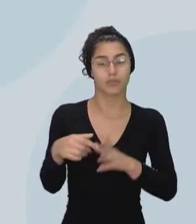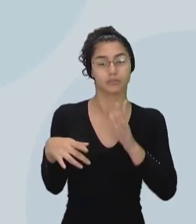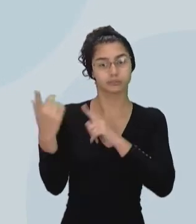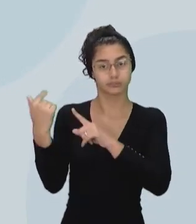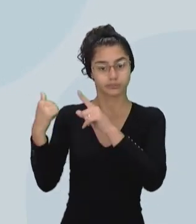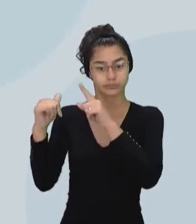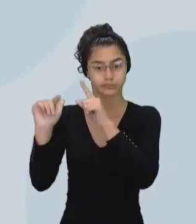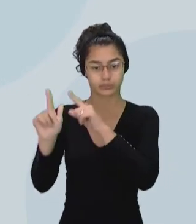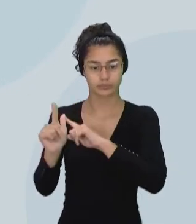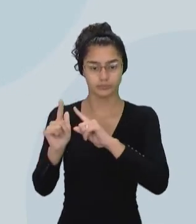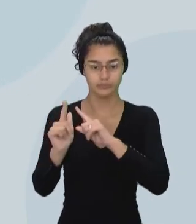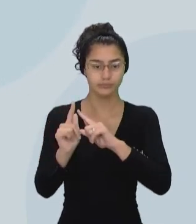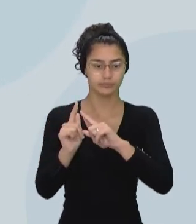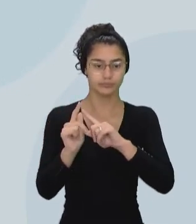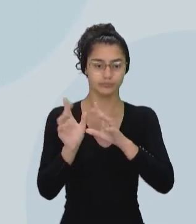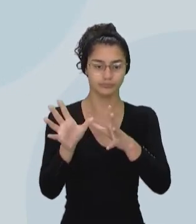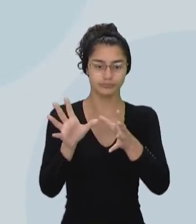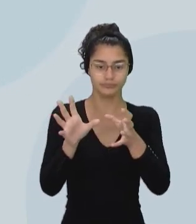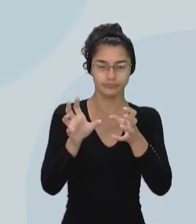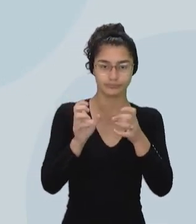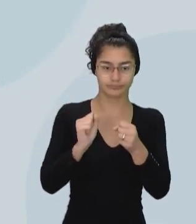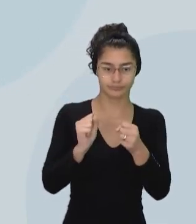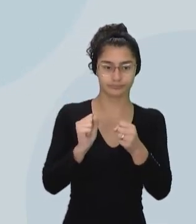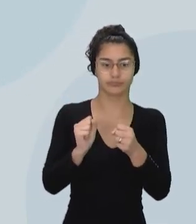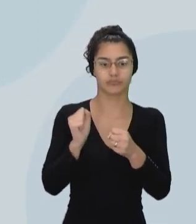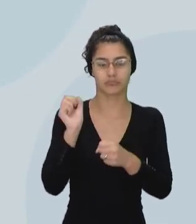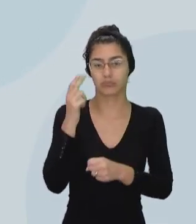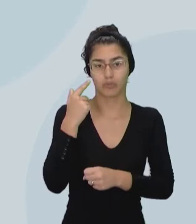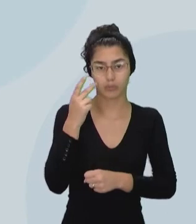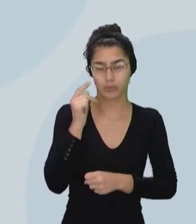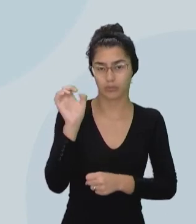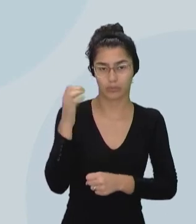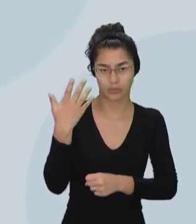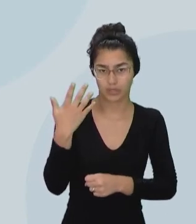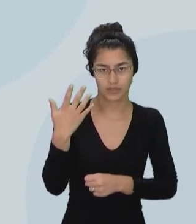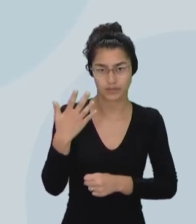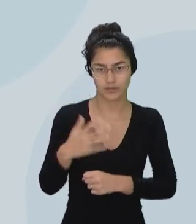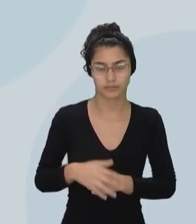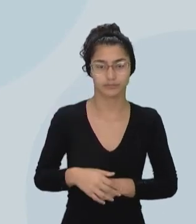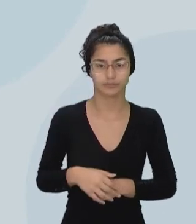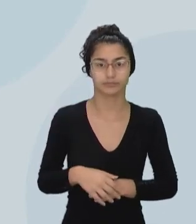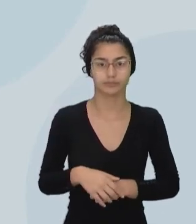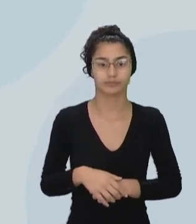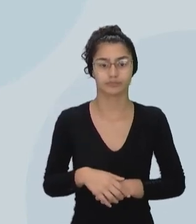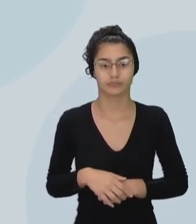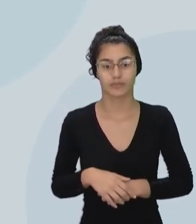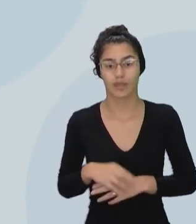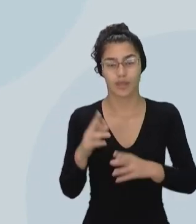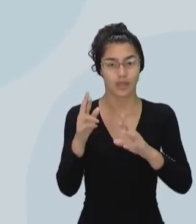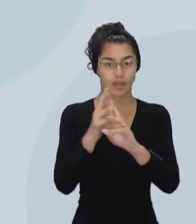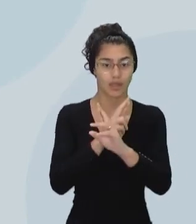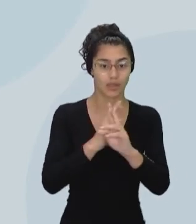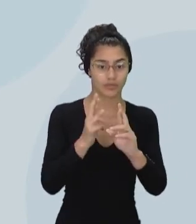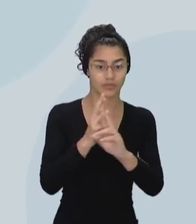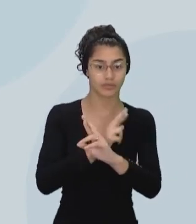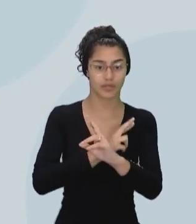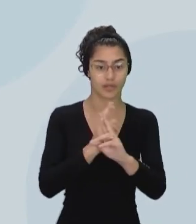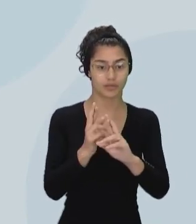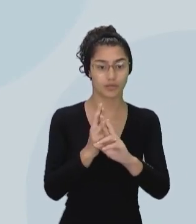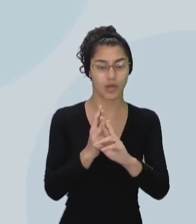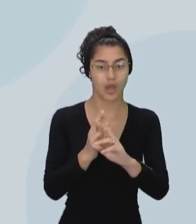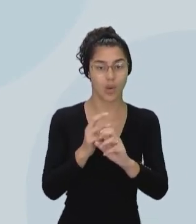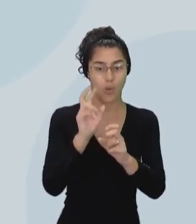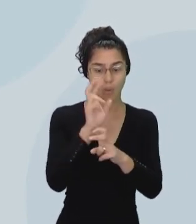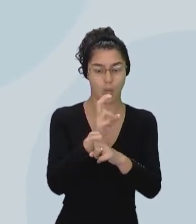promove ali, olha, as contrações voluntárias, né? Então, o músculo esquelético, ele está muito associado ao